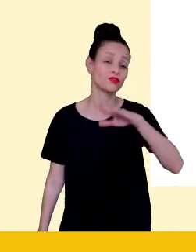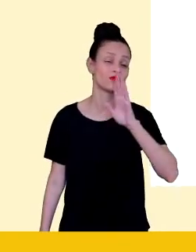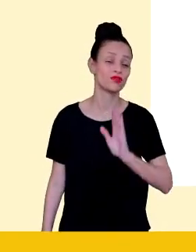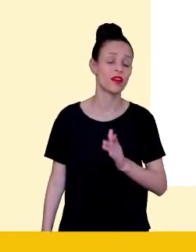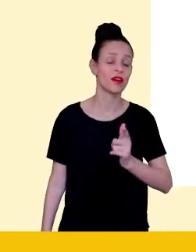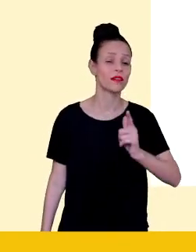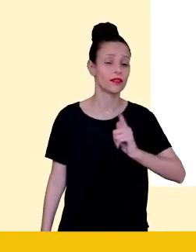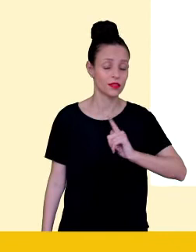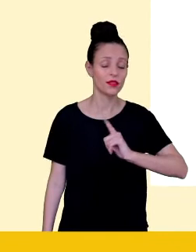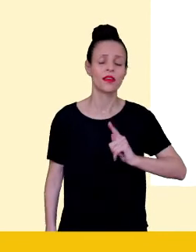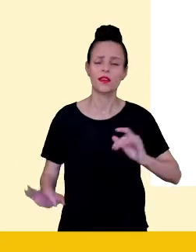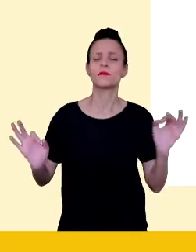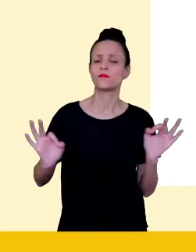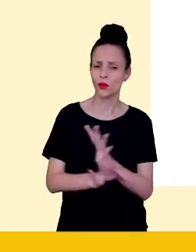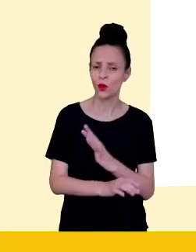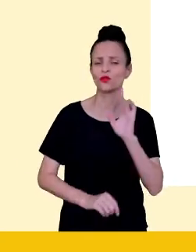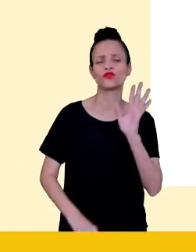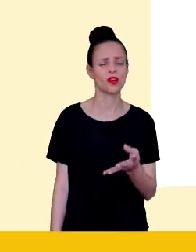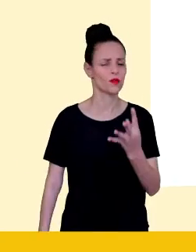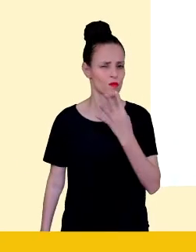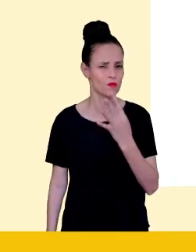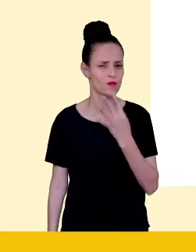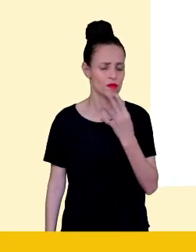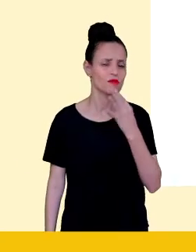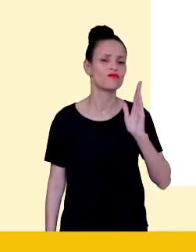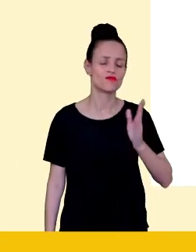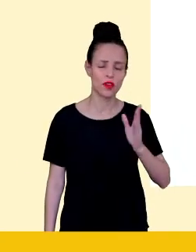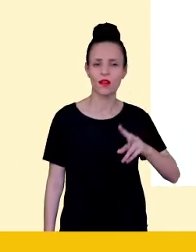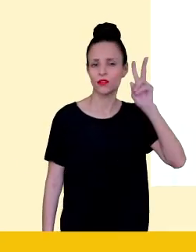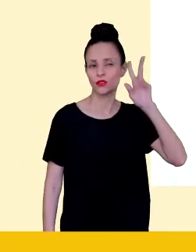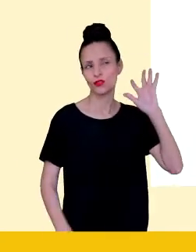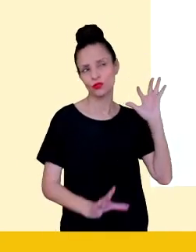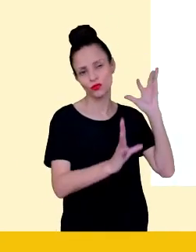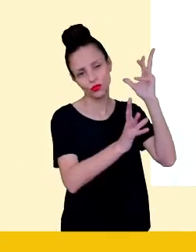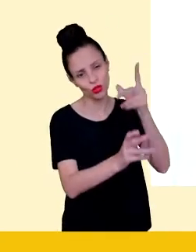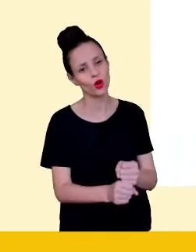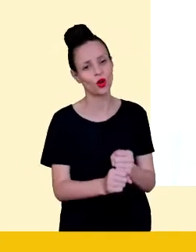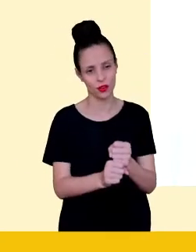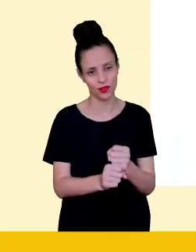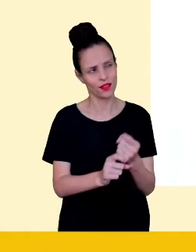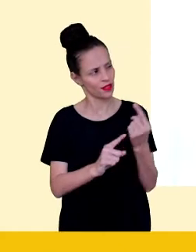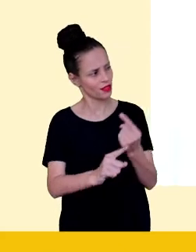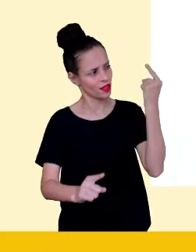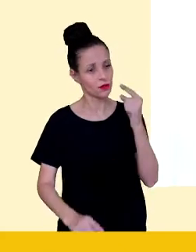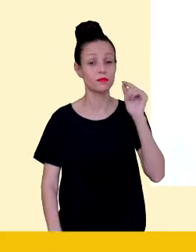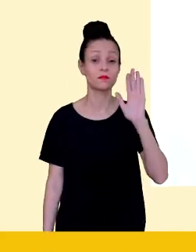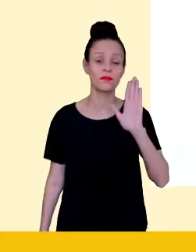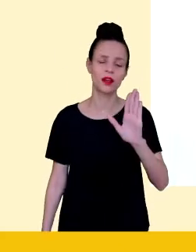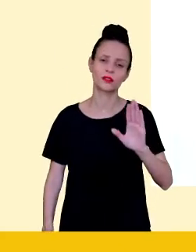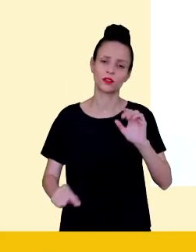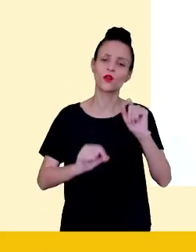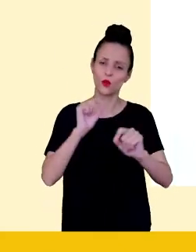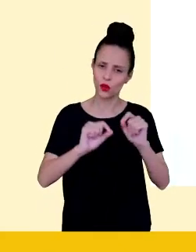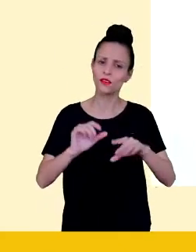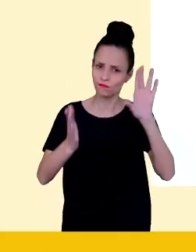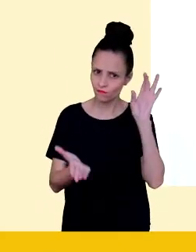assim, uma confirmação, porque eles já têm eles já conhecem, né, a história